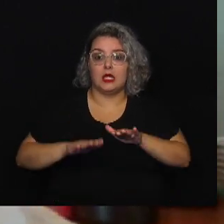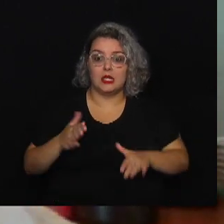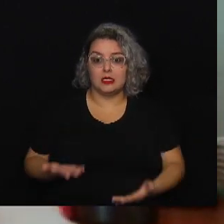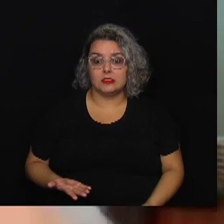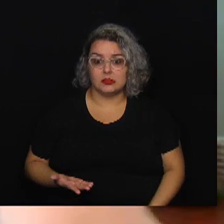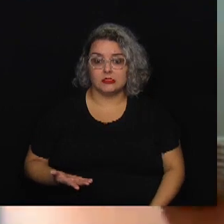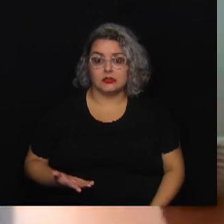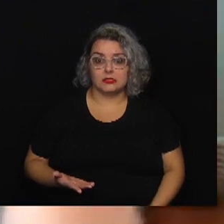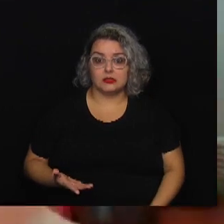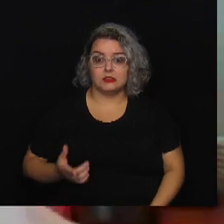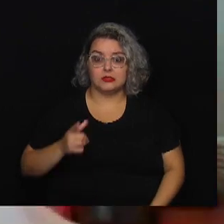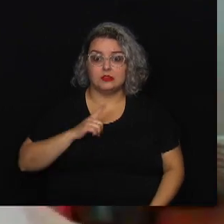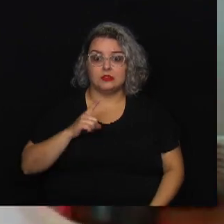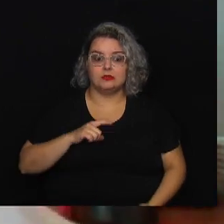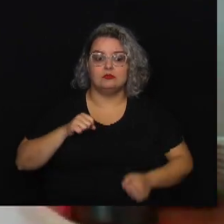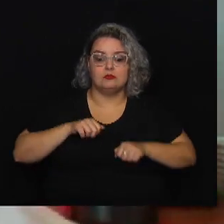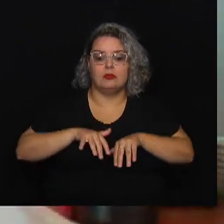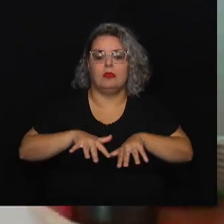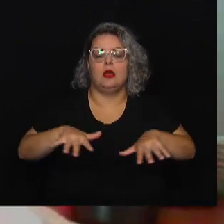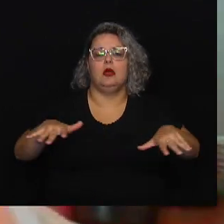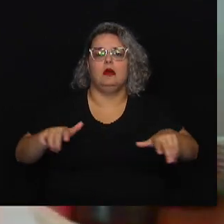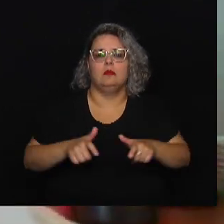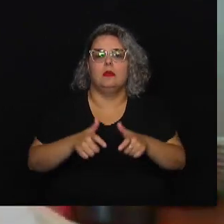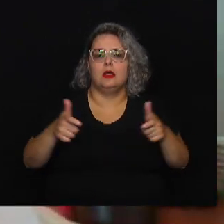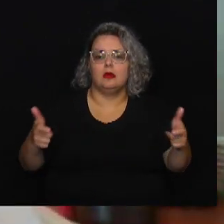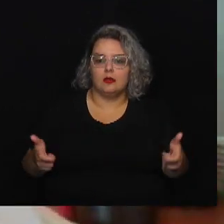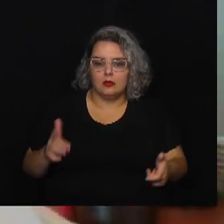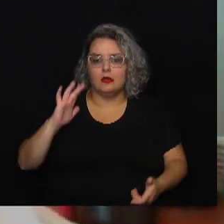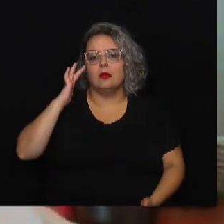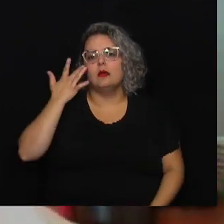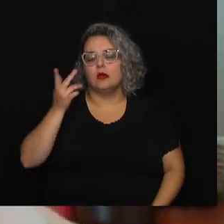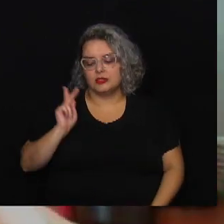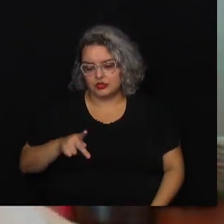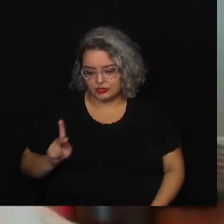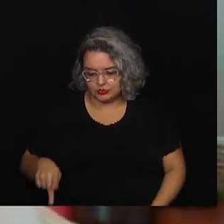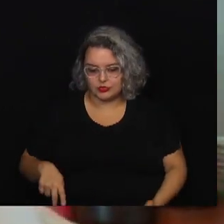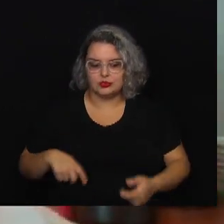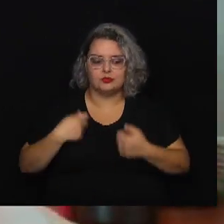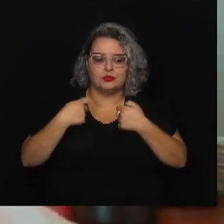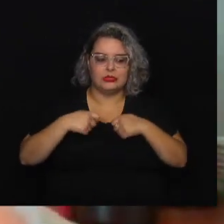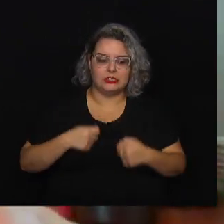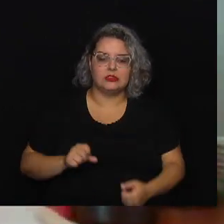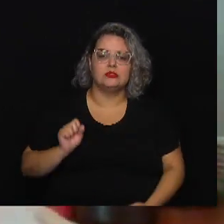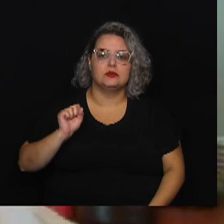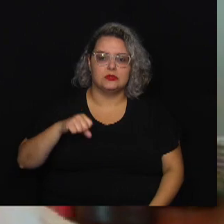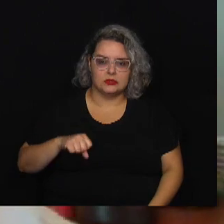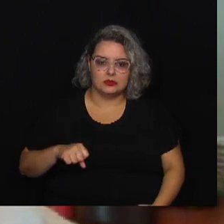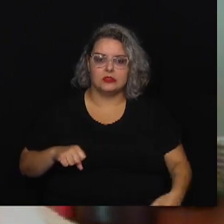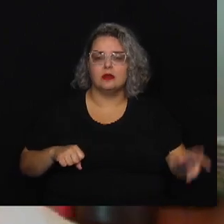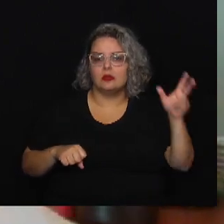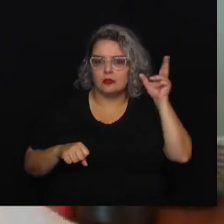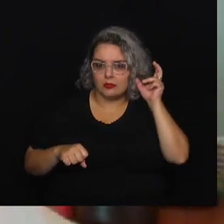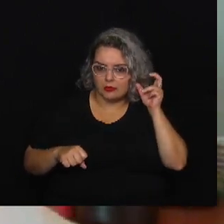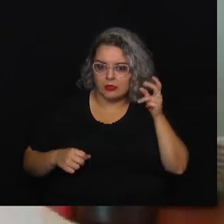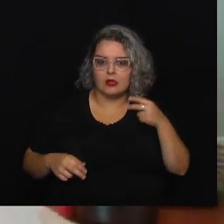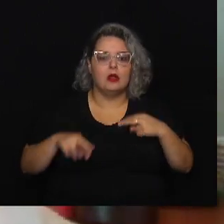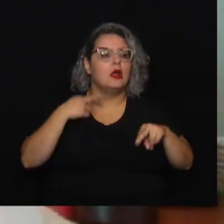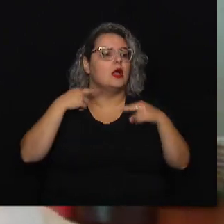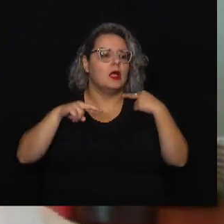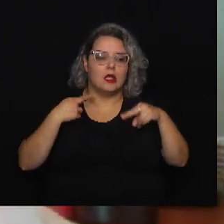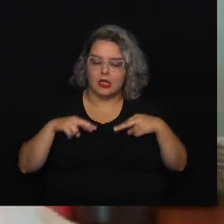ganhasse bastante se fosse ampliado, né? Acho que os professores precisam se ouvir, conversar,